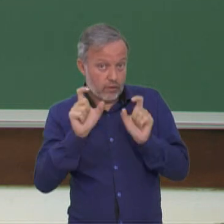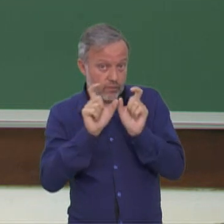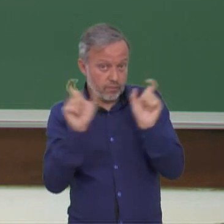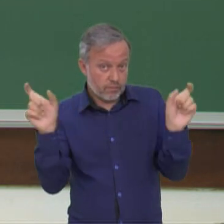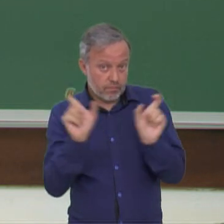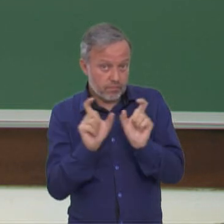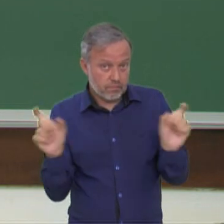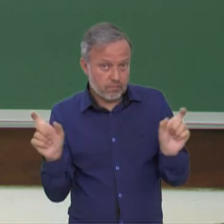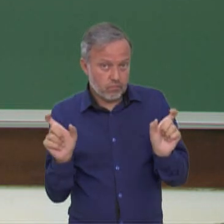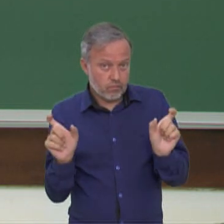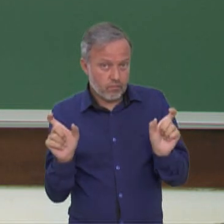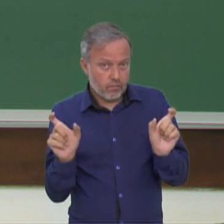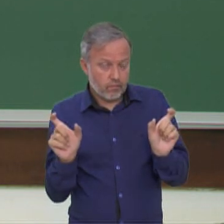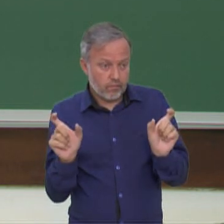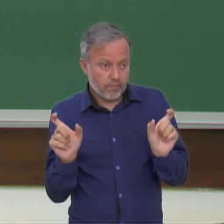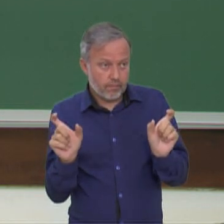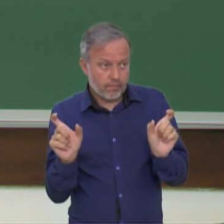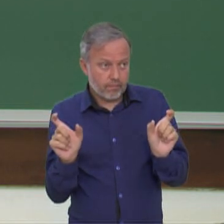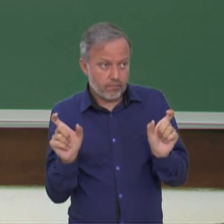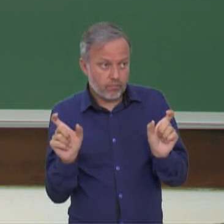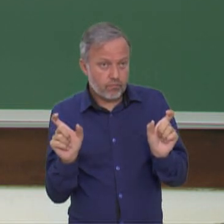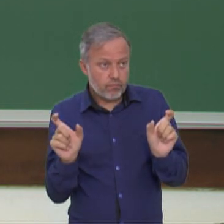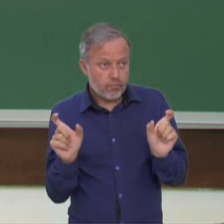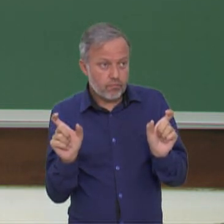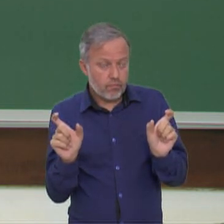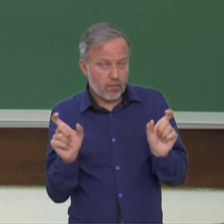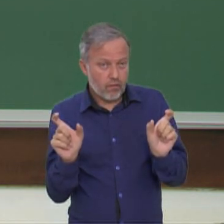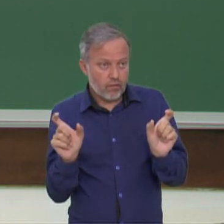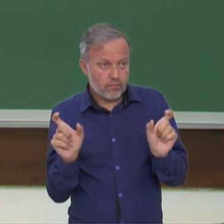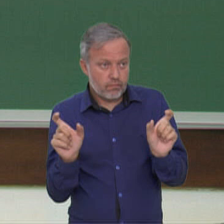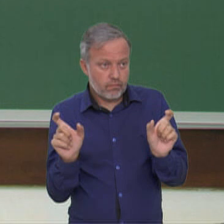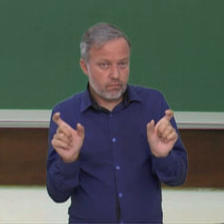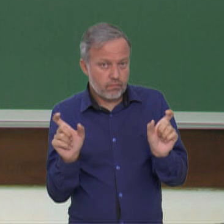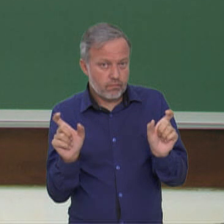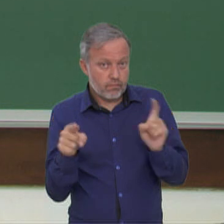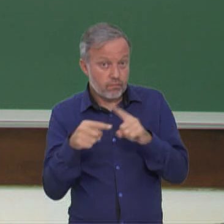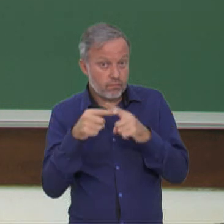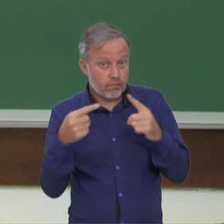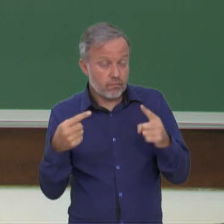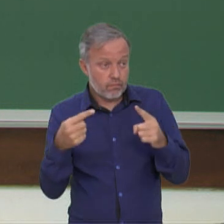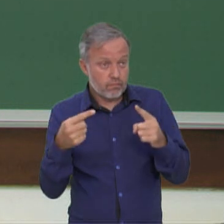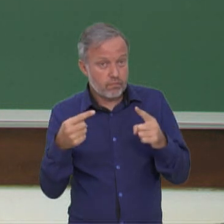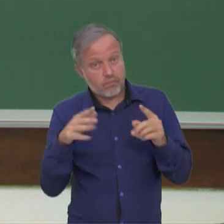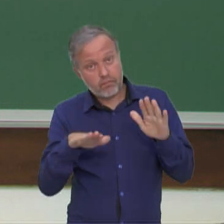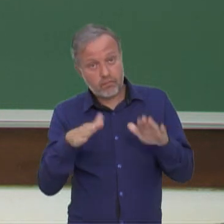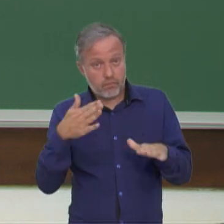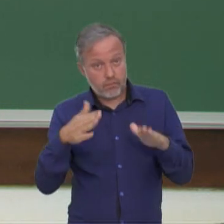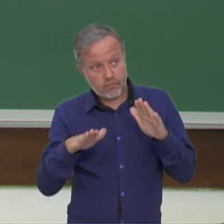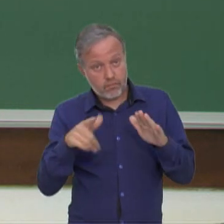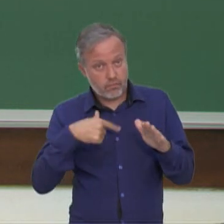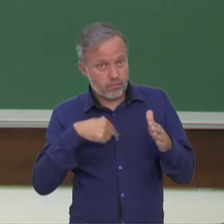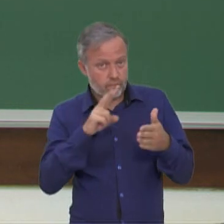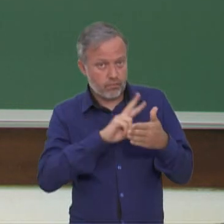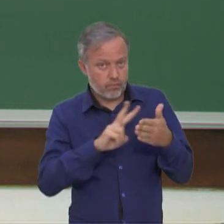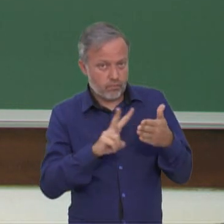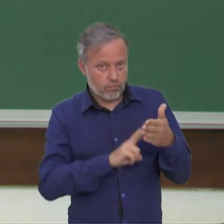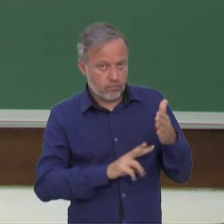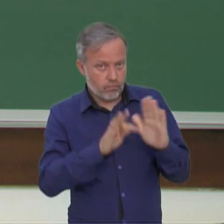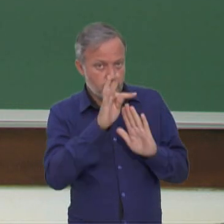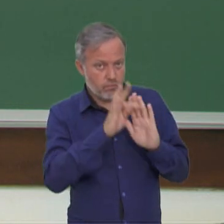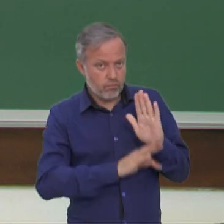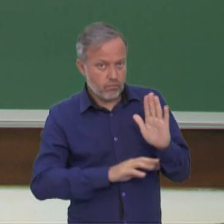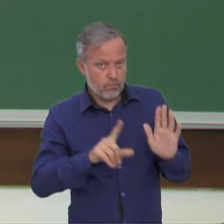frases curtas, nós já vamos ver por que eu estou colocando esse entre aspas, mas às vezes a gente vai ler textos